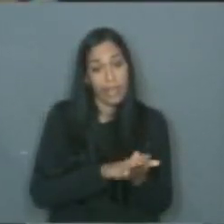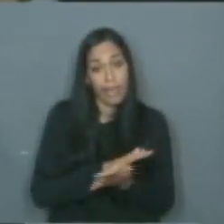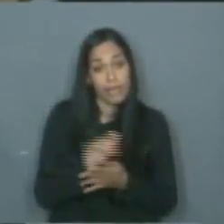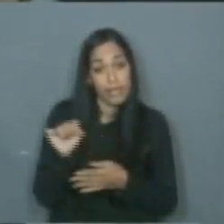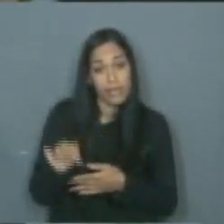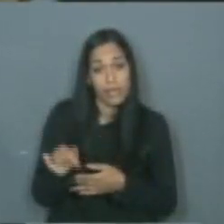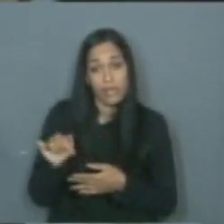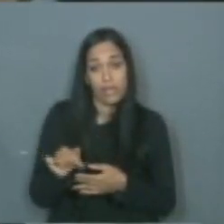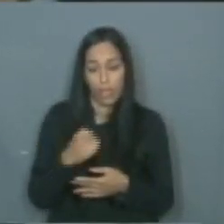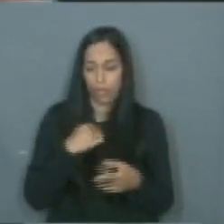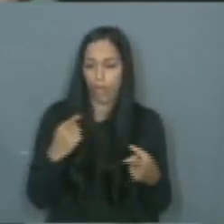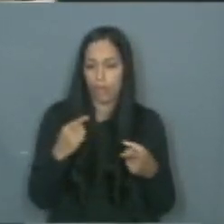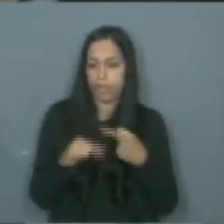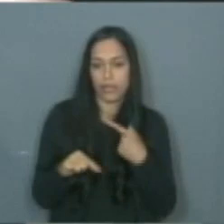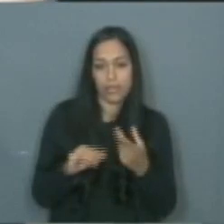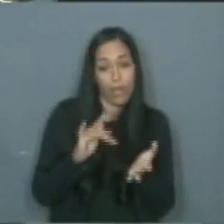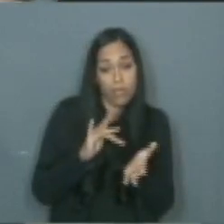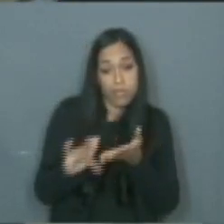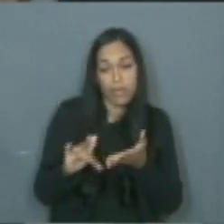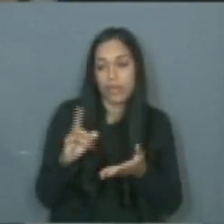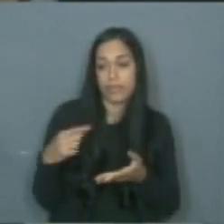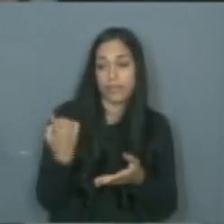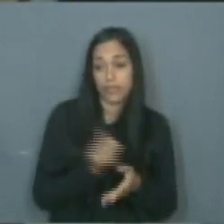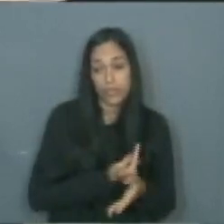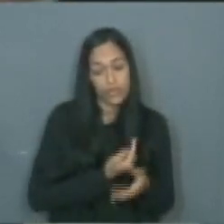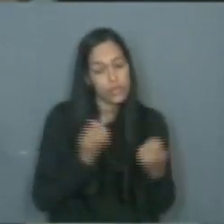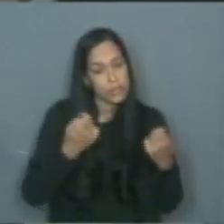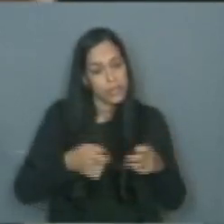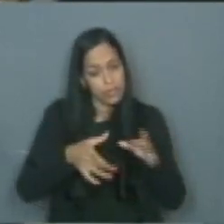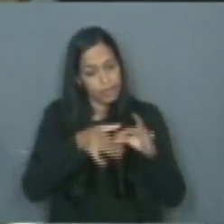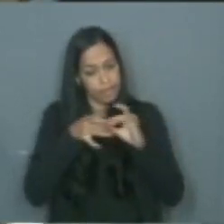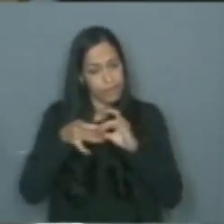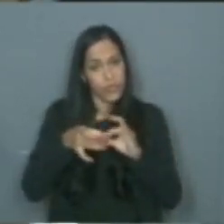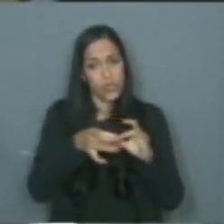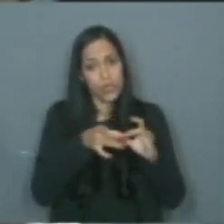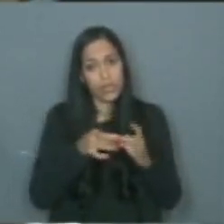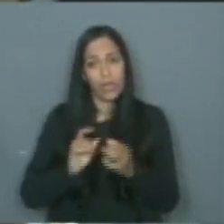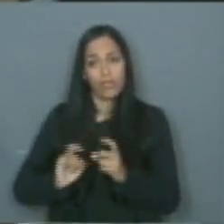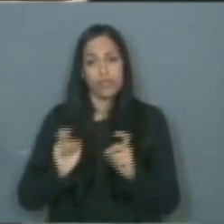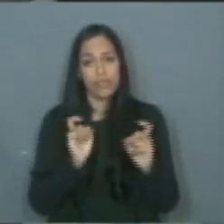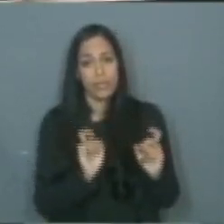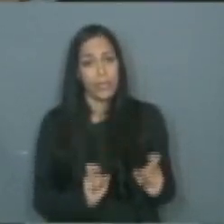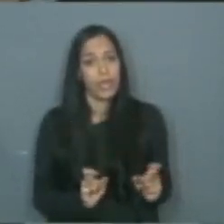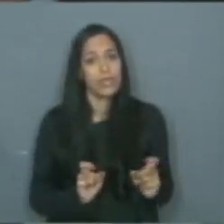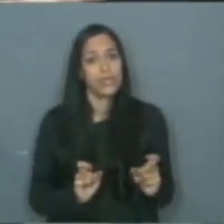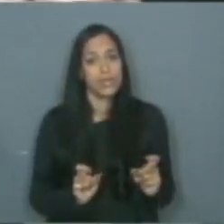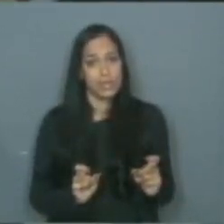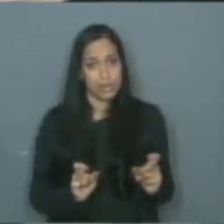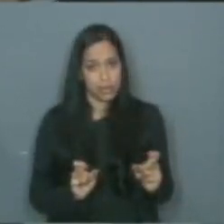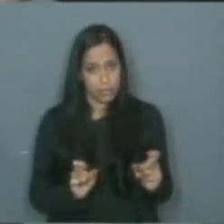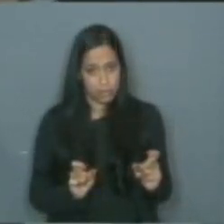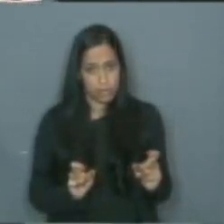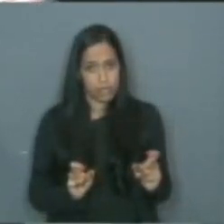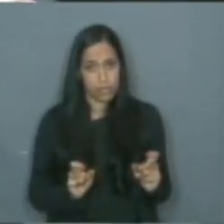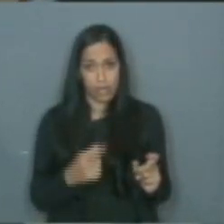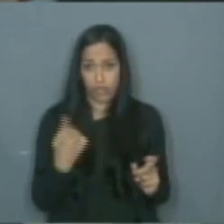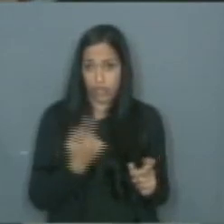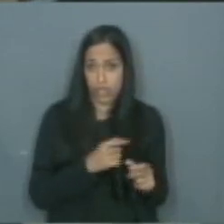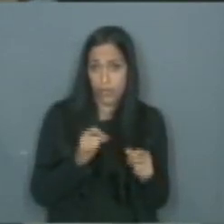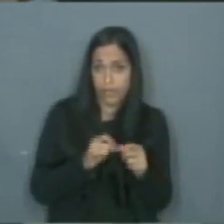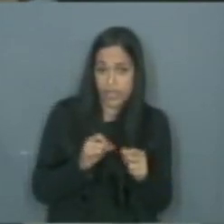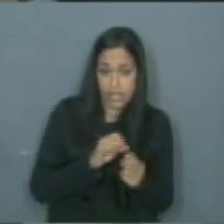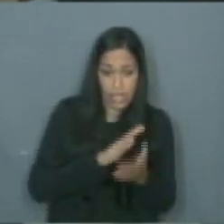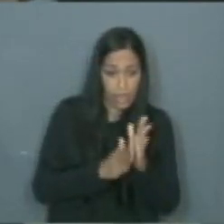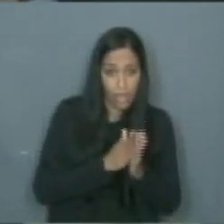um absurdo. Essa casa precisa se unir em torno desse debate, porque não dá para a gente não fazer nada aqui nessa